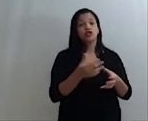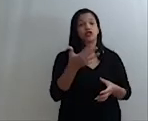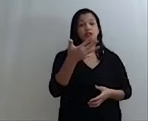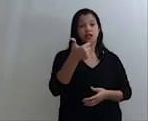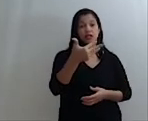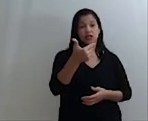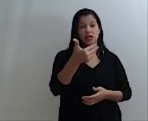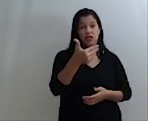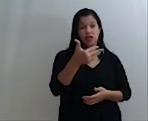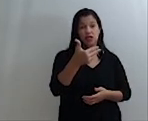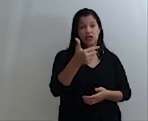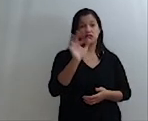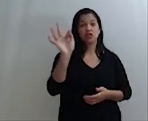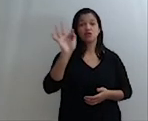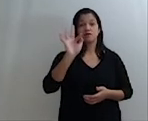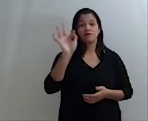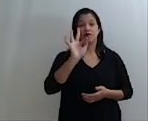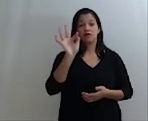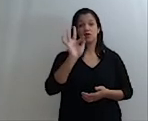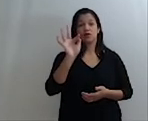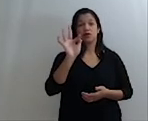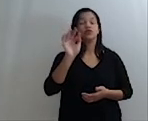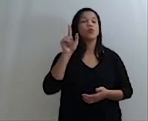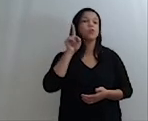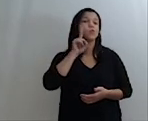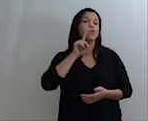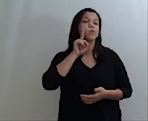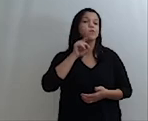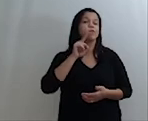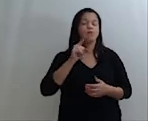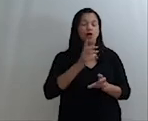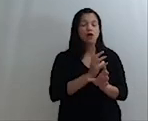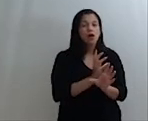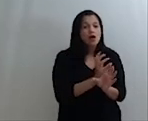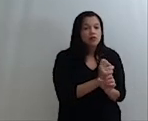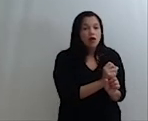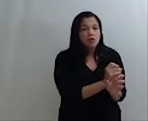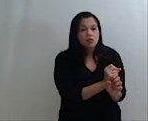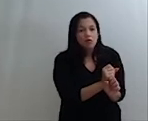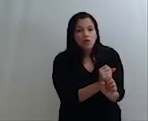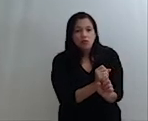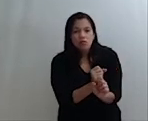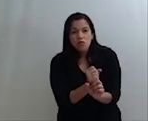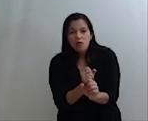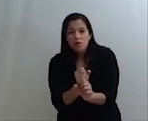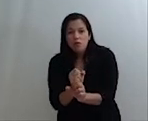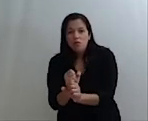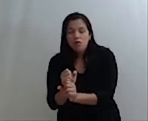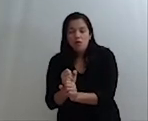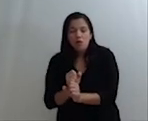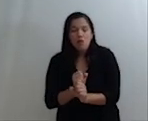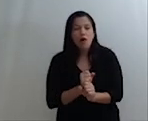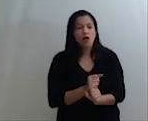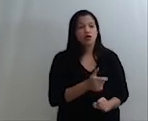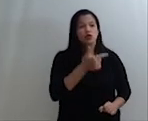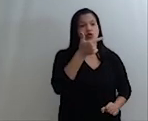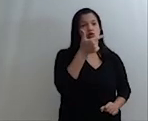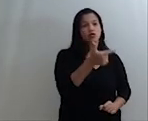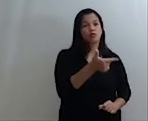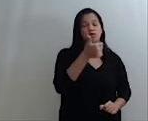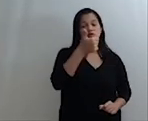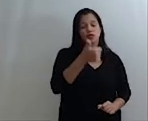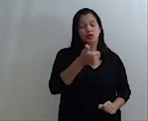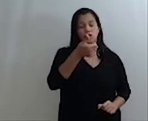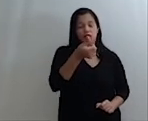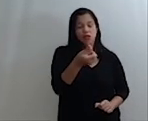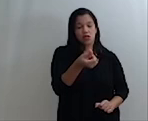que eles compilam o dado de hoje eh já são 2679 casos eh conhecidos É